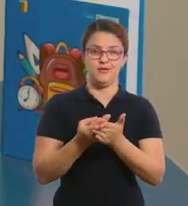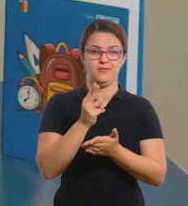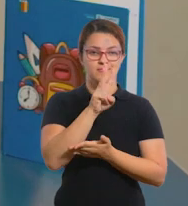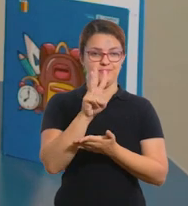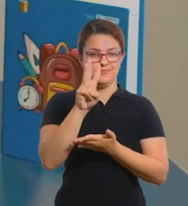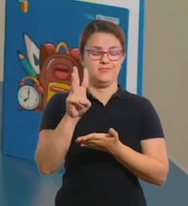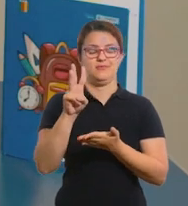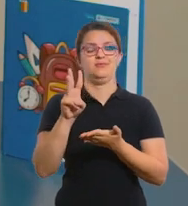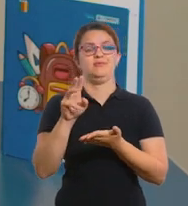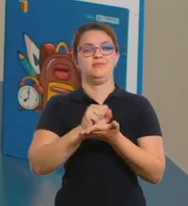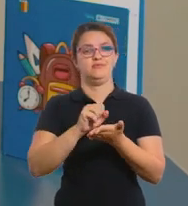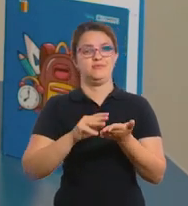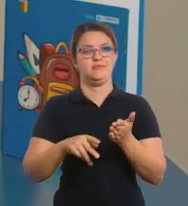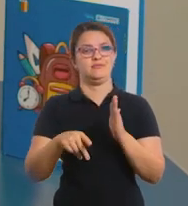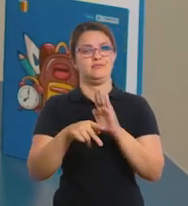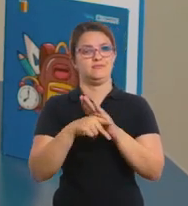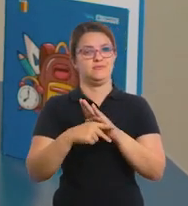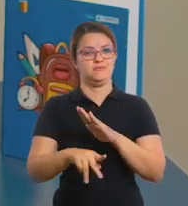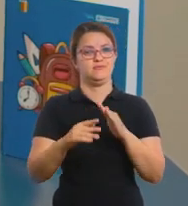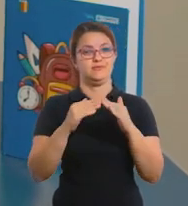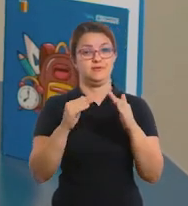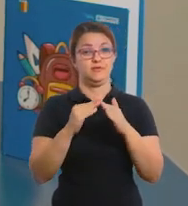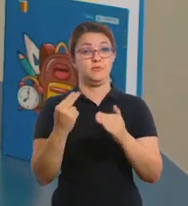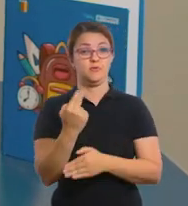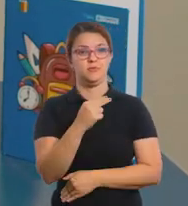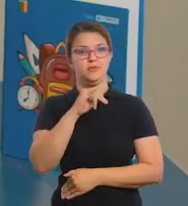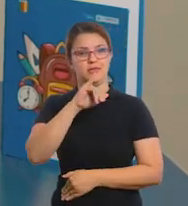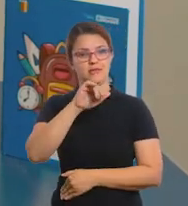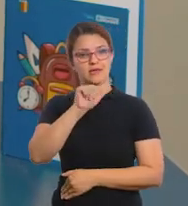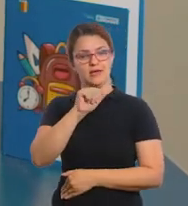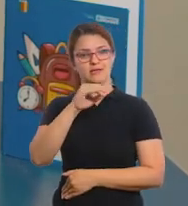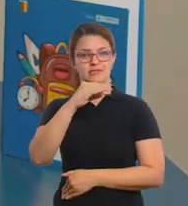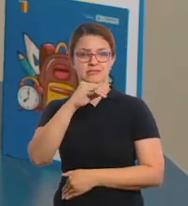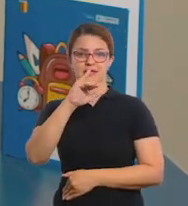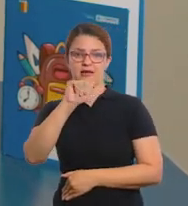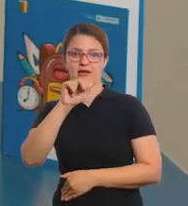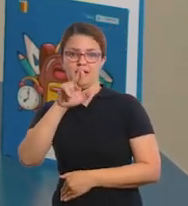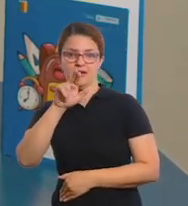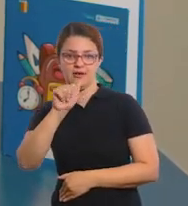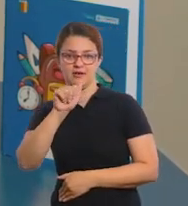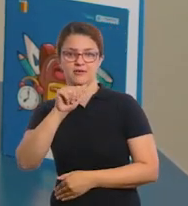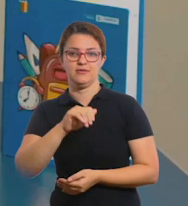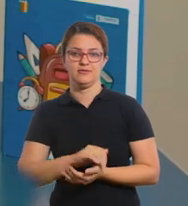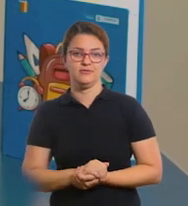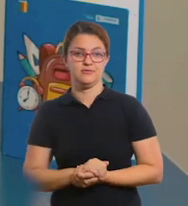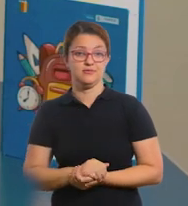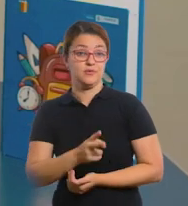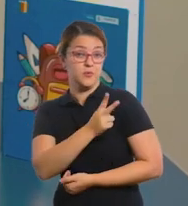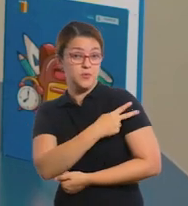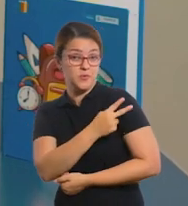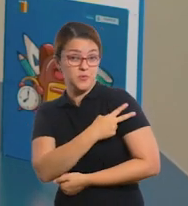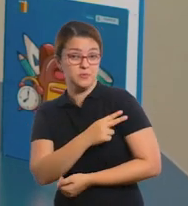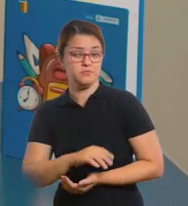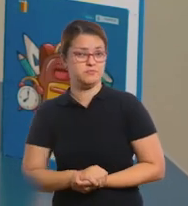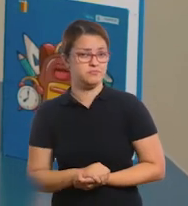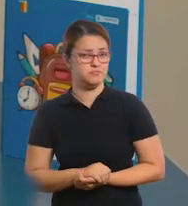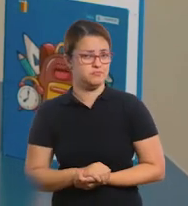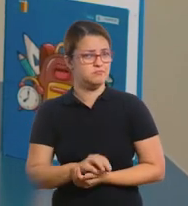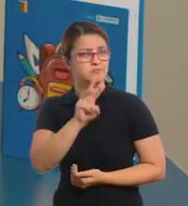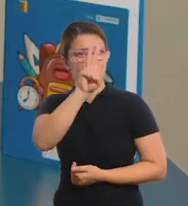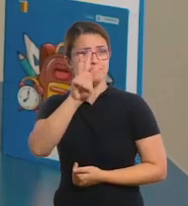mais uma aula do link lição de casa eu sou professor iaciara e essa aula para o segundo ano do ensino fundamental i oi